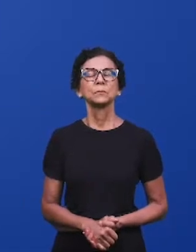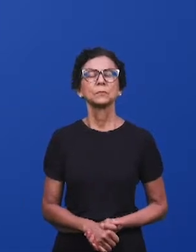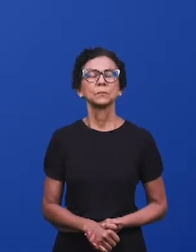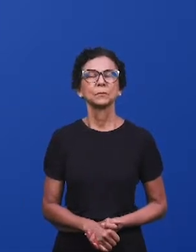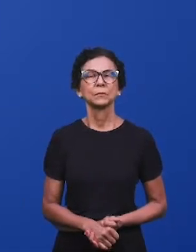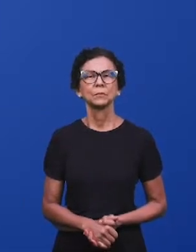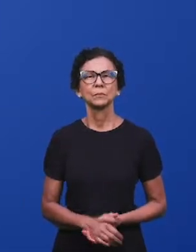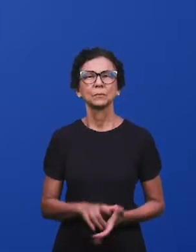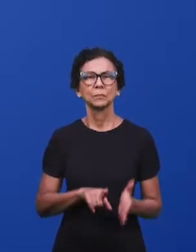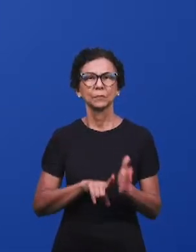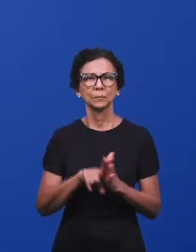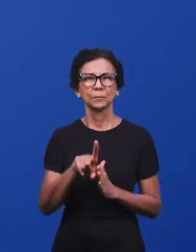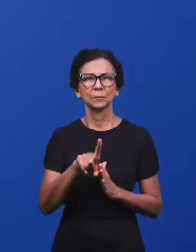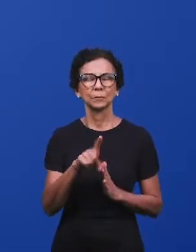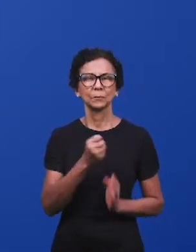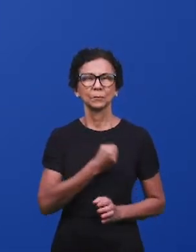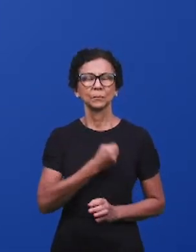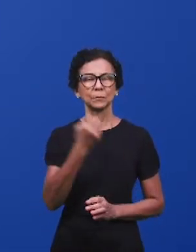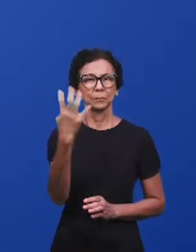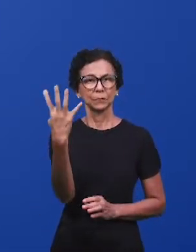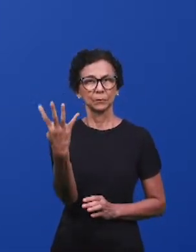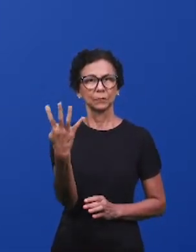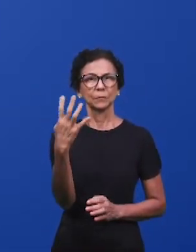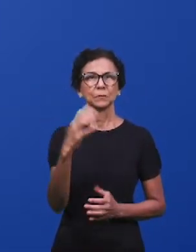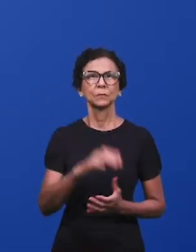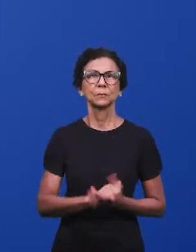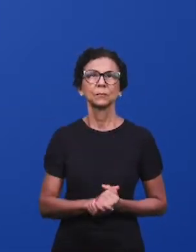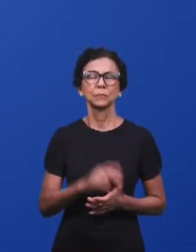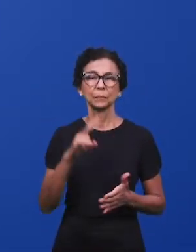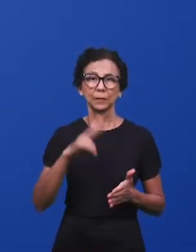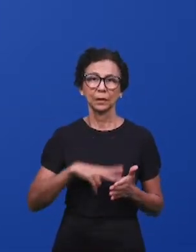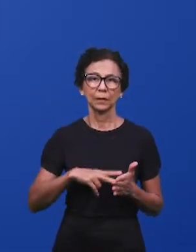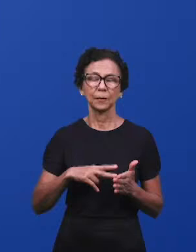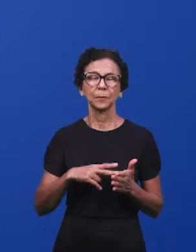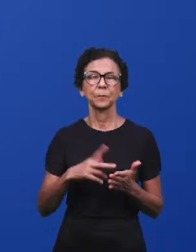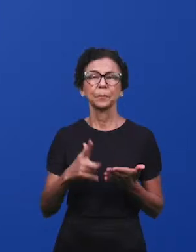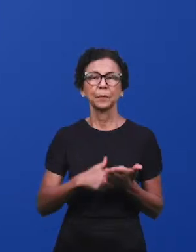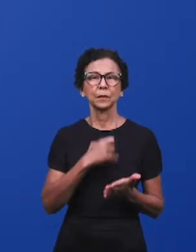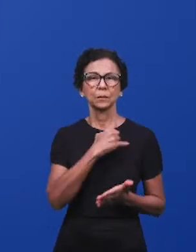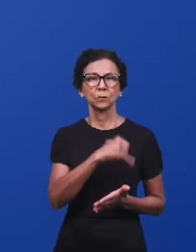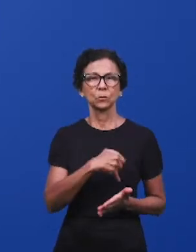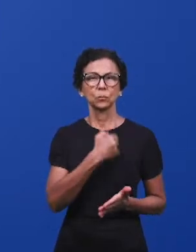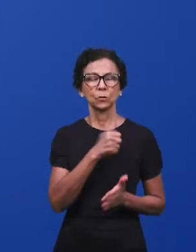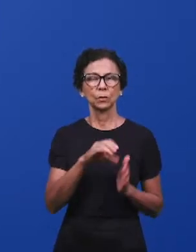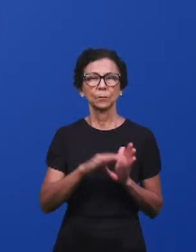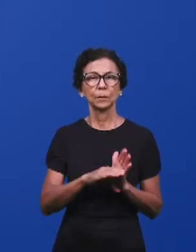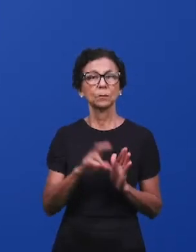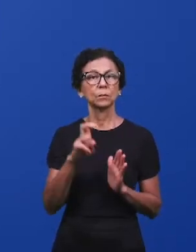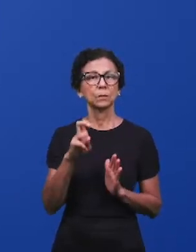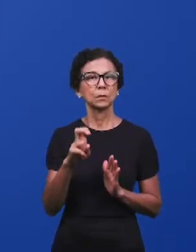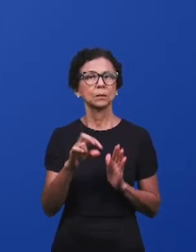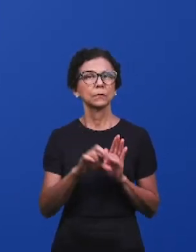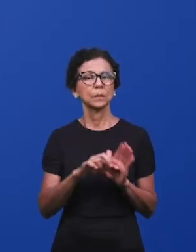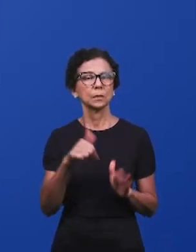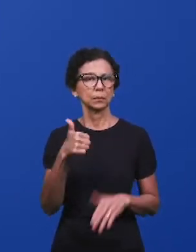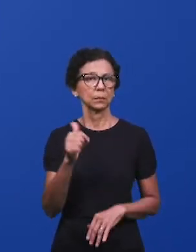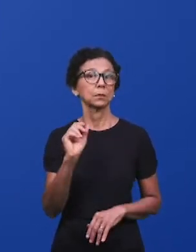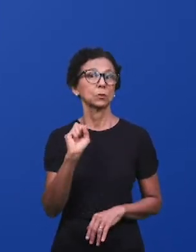4, lendo o Evangelho de João, capítulo 5, versículo 18,